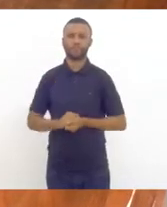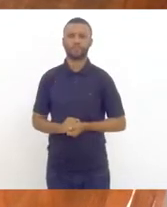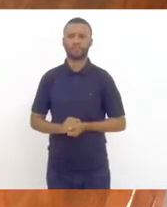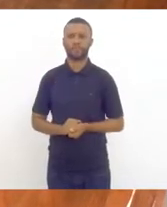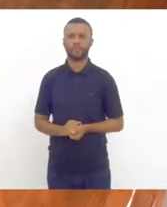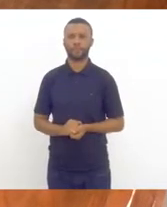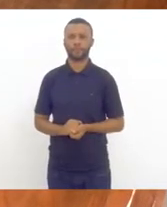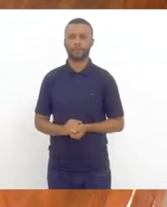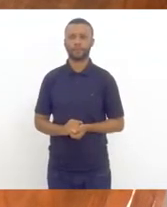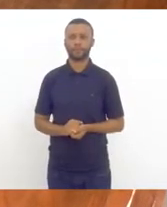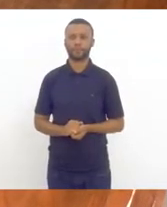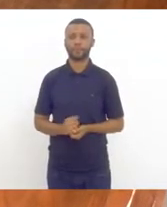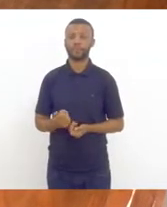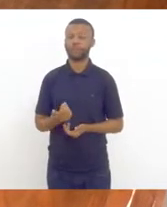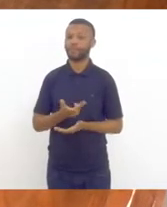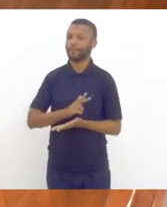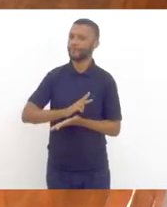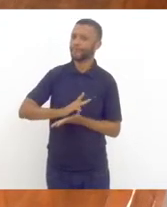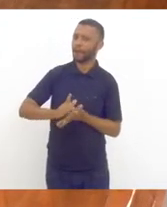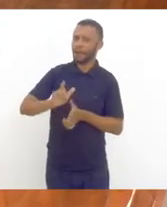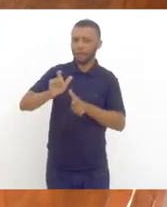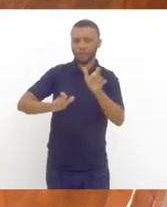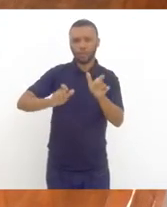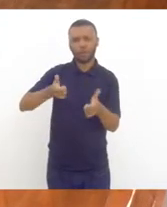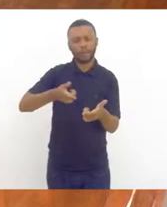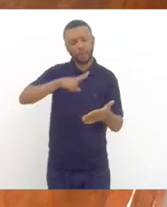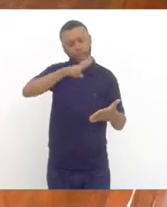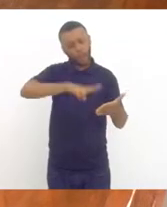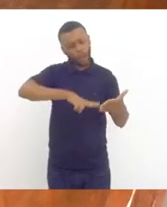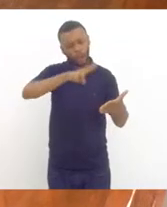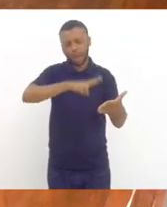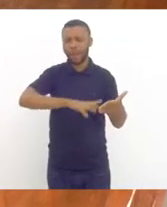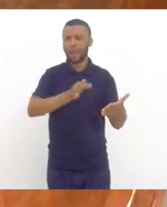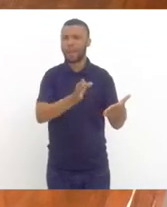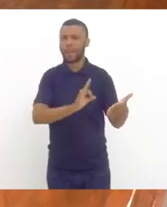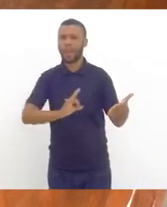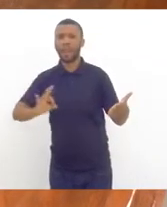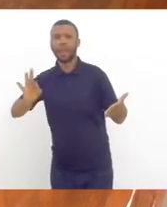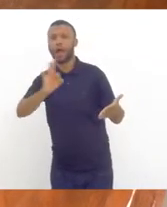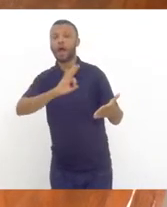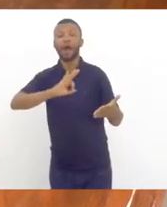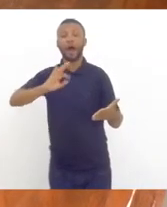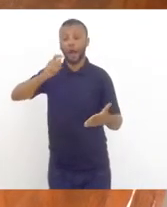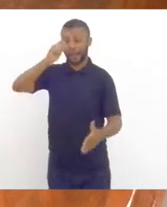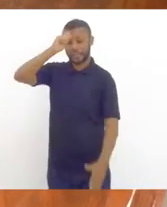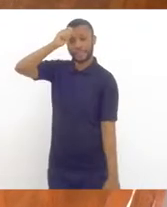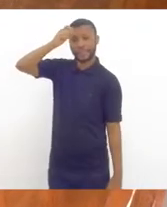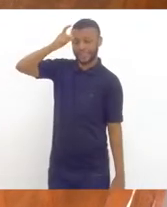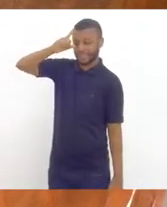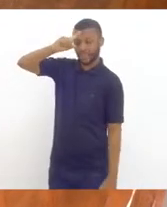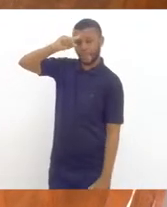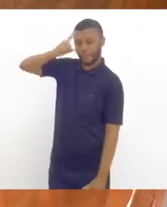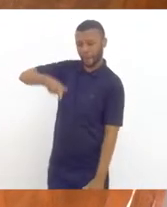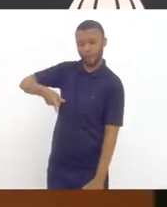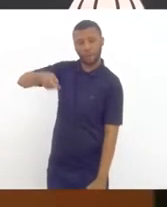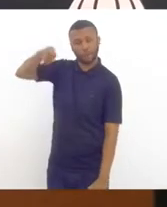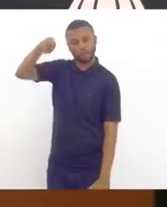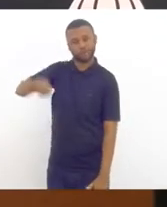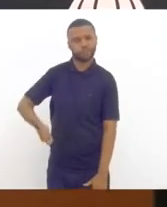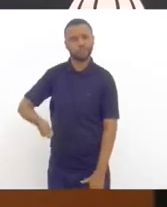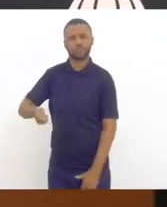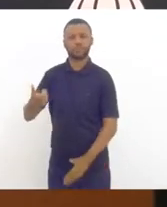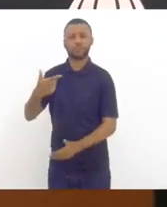muitos não leram a decisão do Supremo Tribunal Federal. Então, eu peguei aqui só a